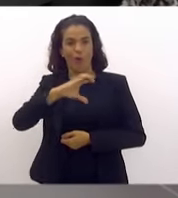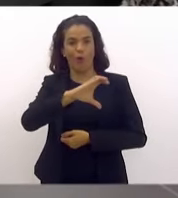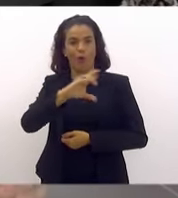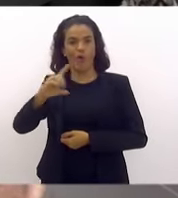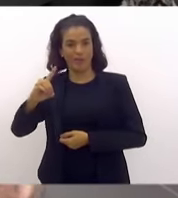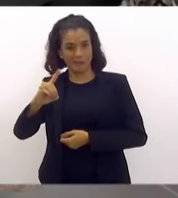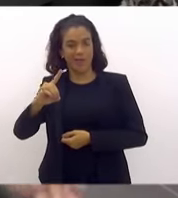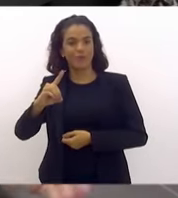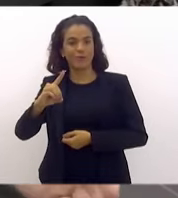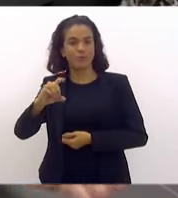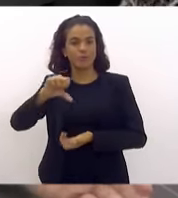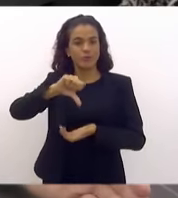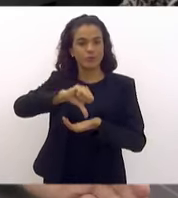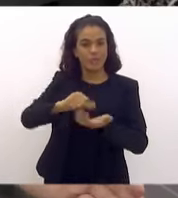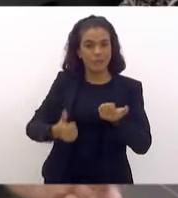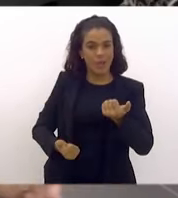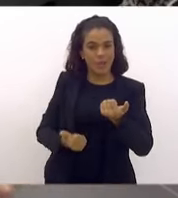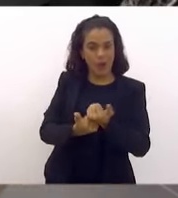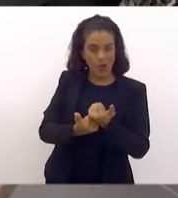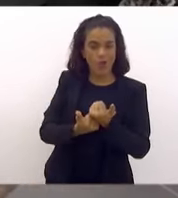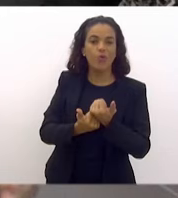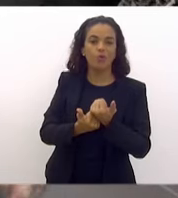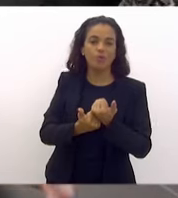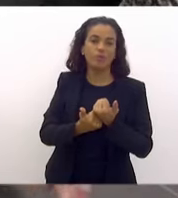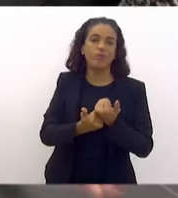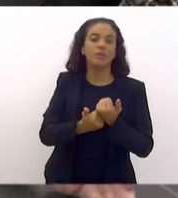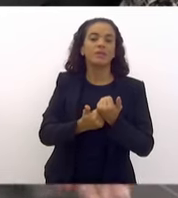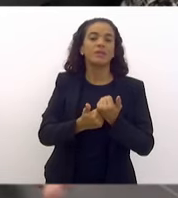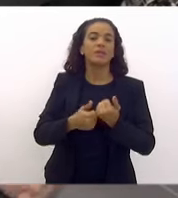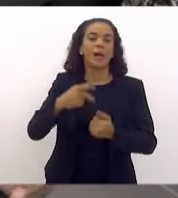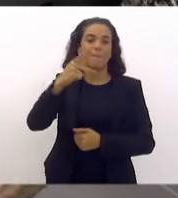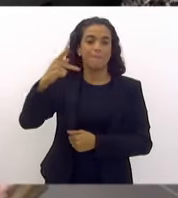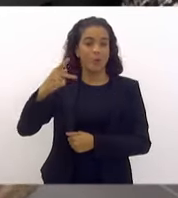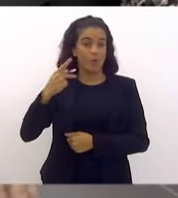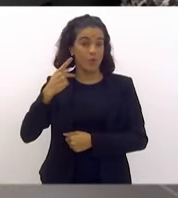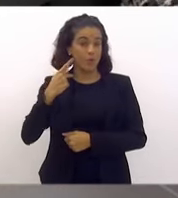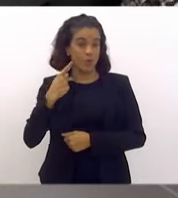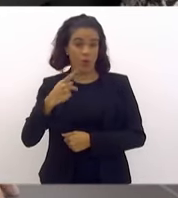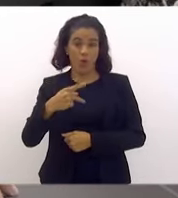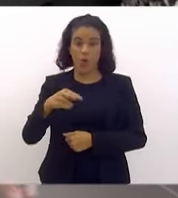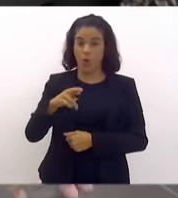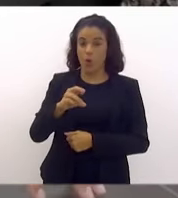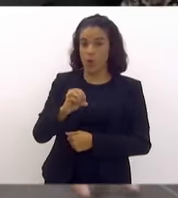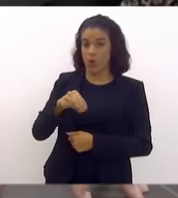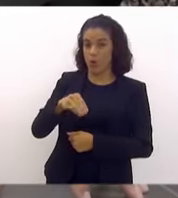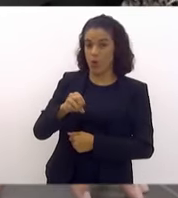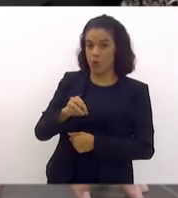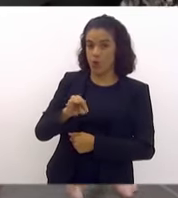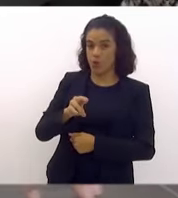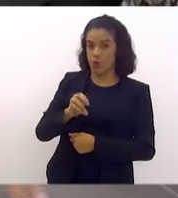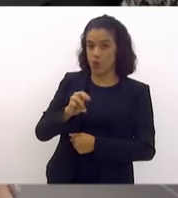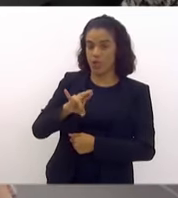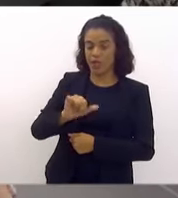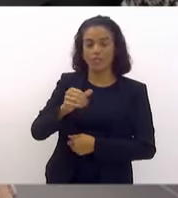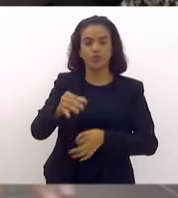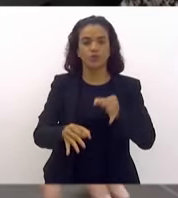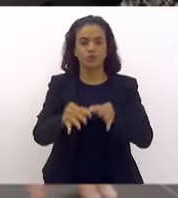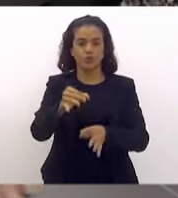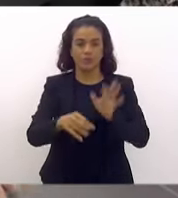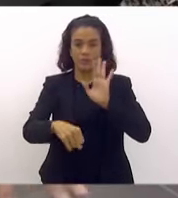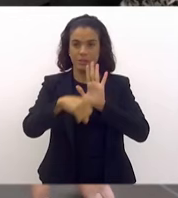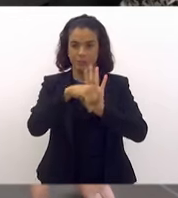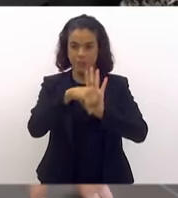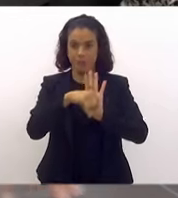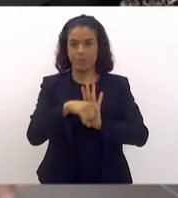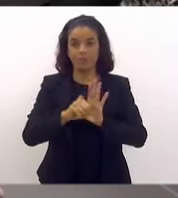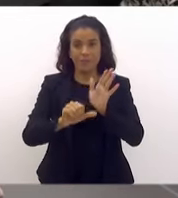coordenador Centro de Apoio operacional das promotorias de Justiça criminais são aquelas que essencialmente e um primeiro uma